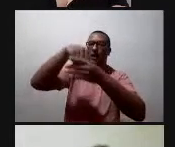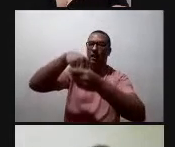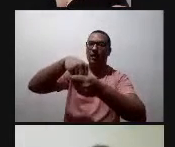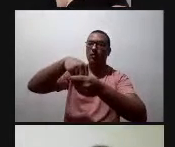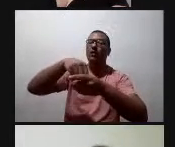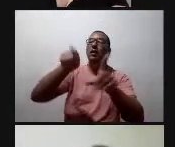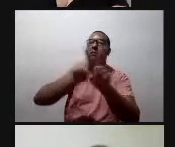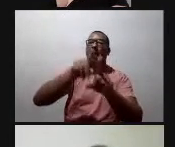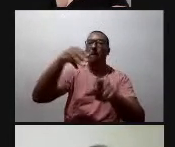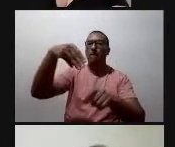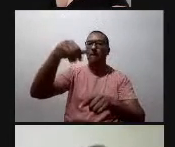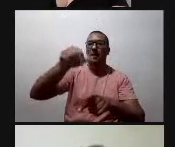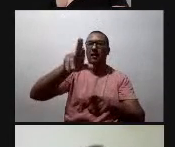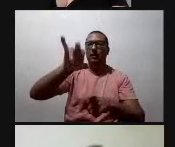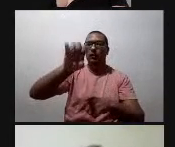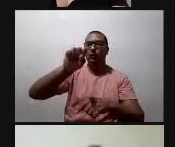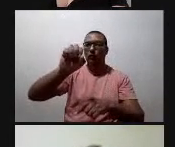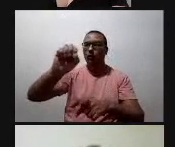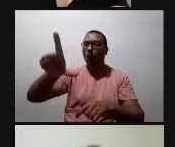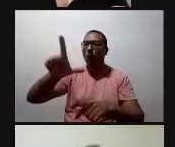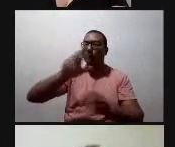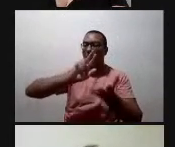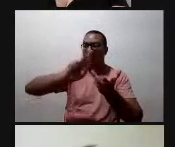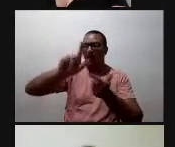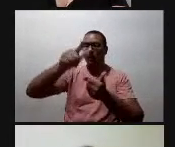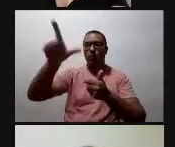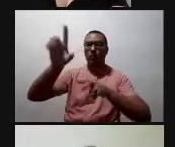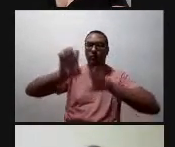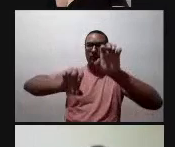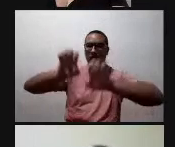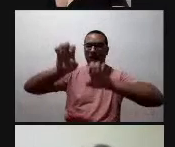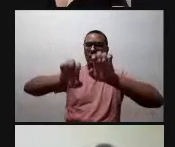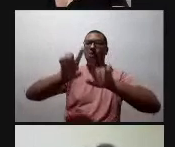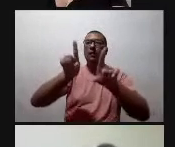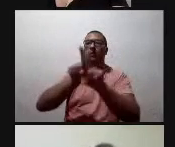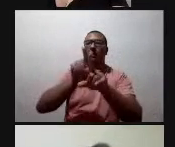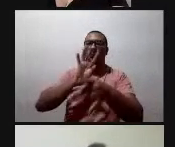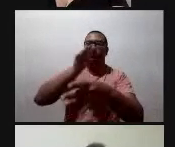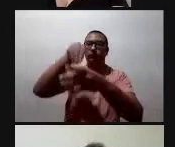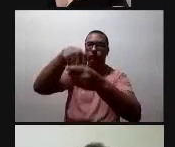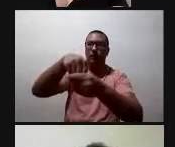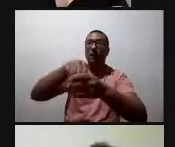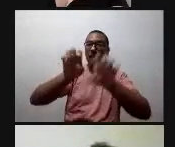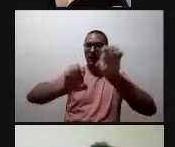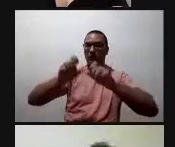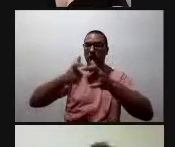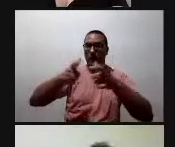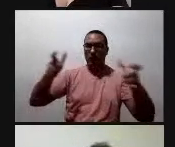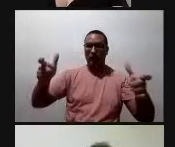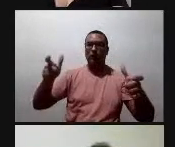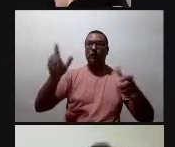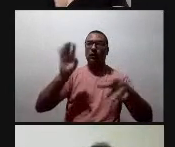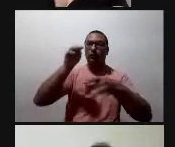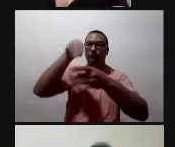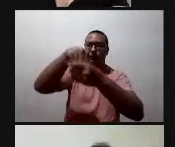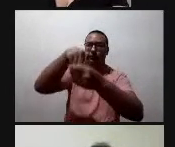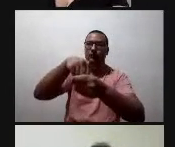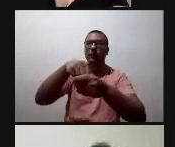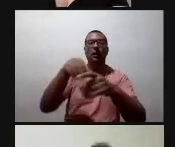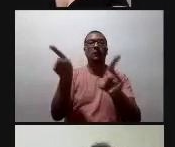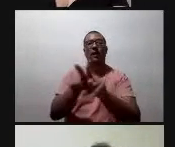Marisol, tantas outras, né, empresas de grande porte que tem ali e que fazem uma